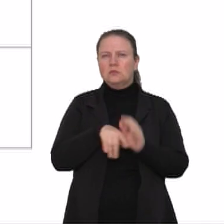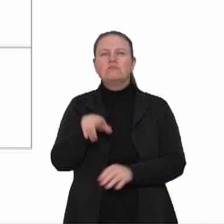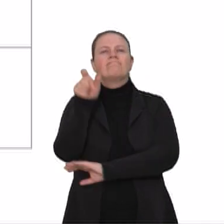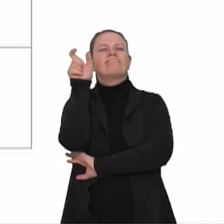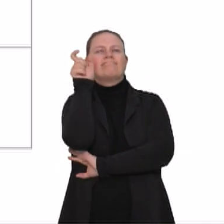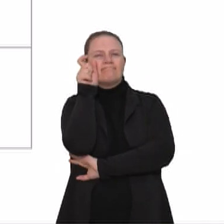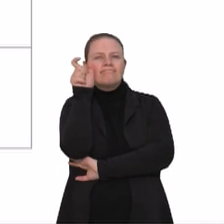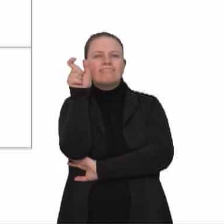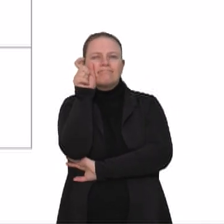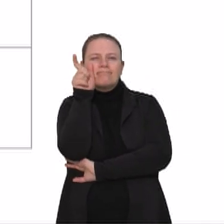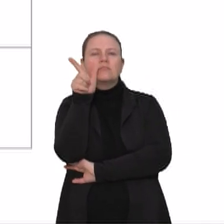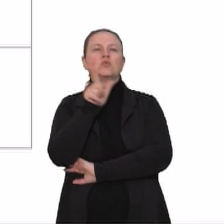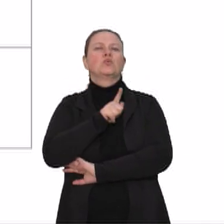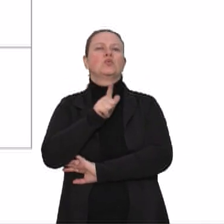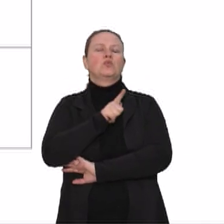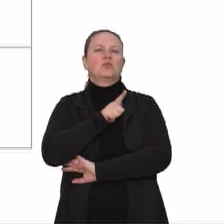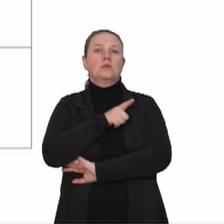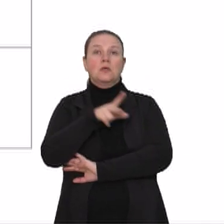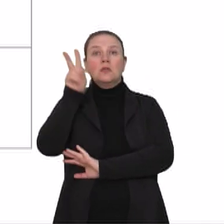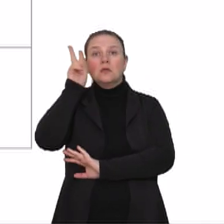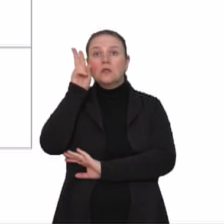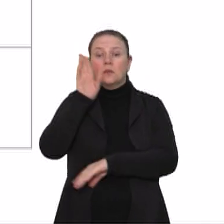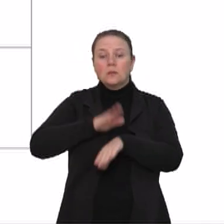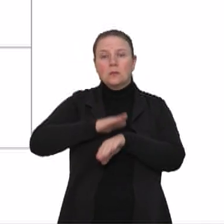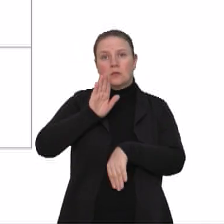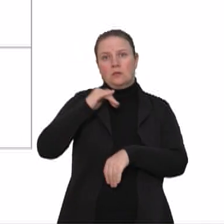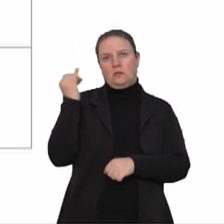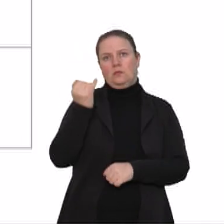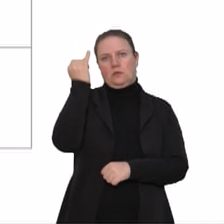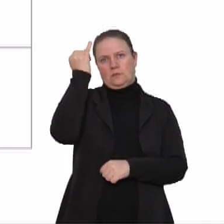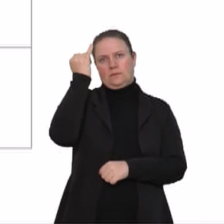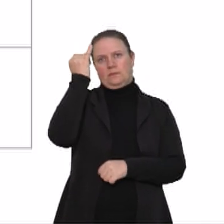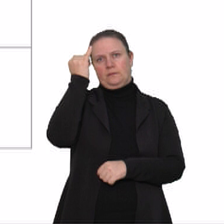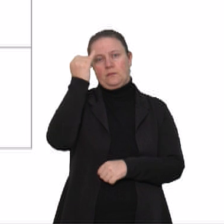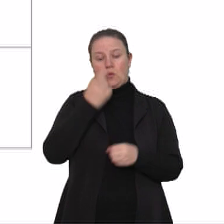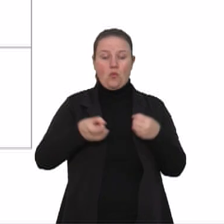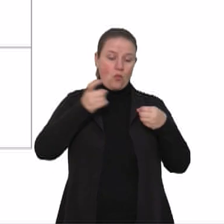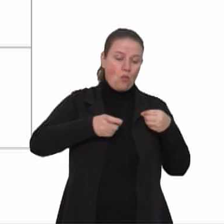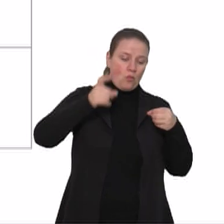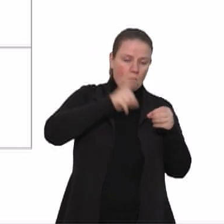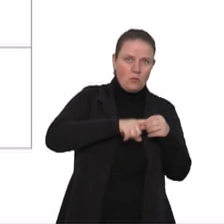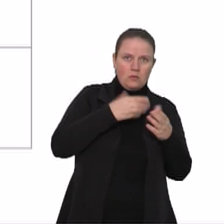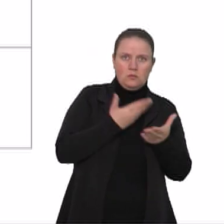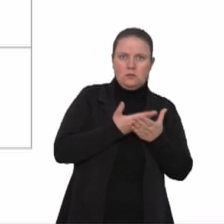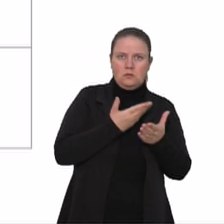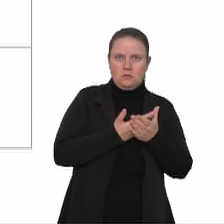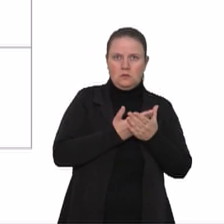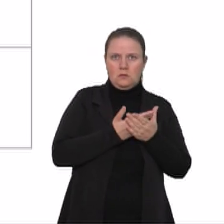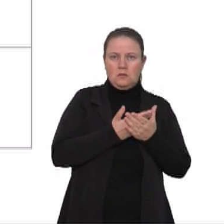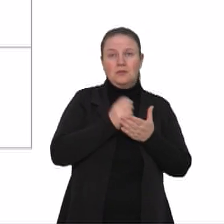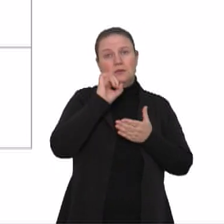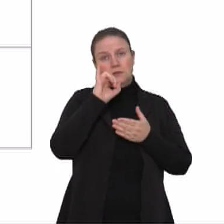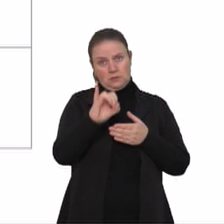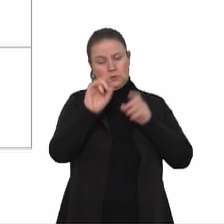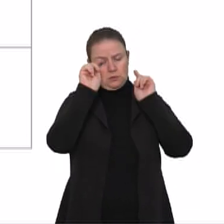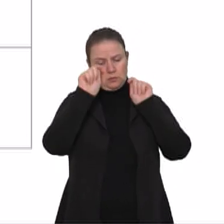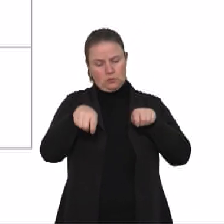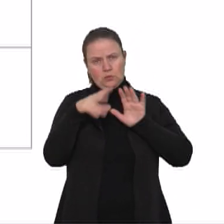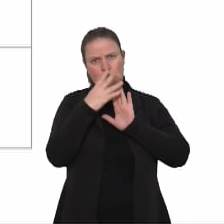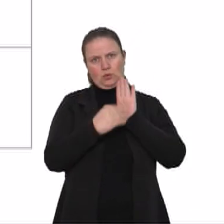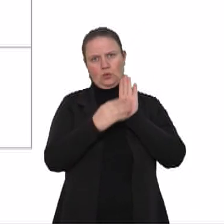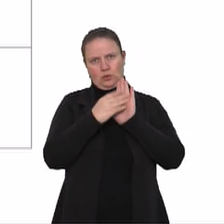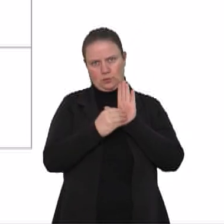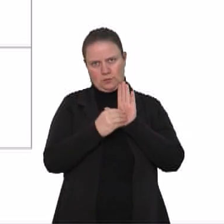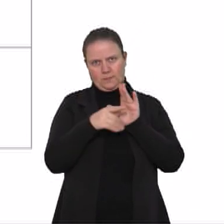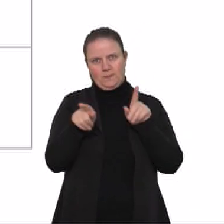para você não esquecer do que é importante. Depois vocês revejam a aula e, se possível, copiem esse checklist também.